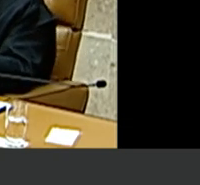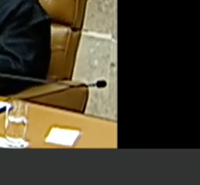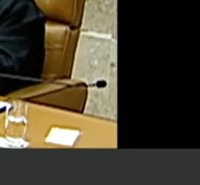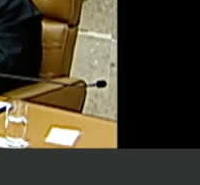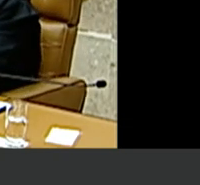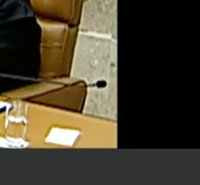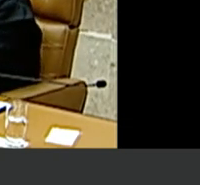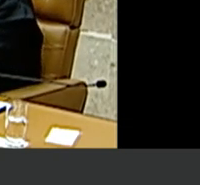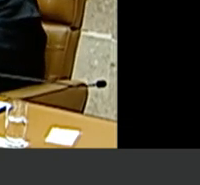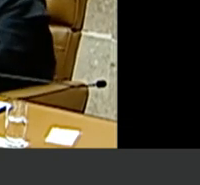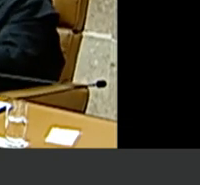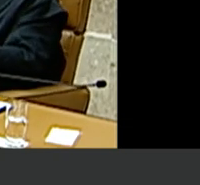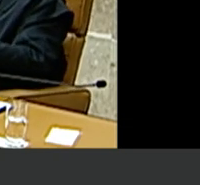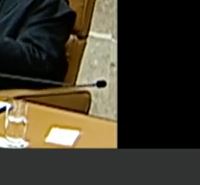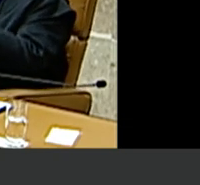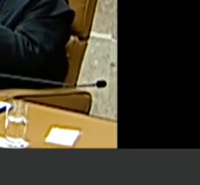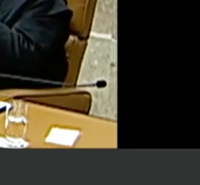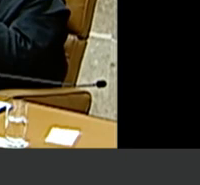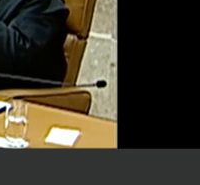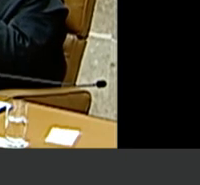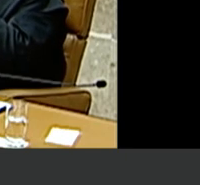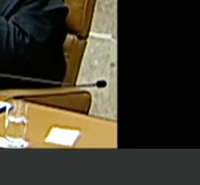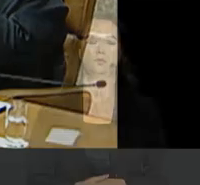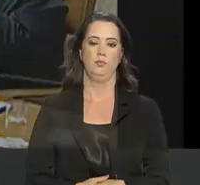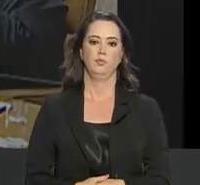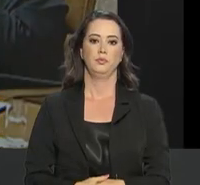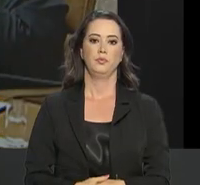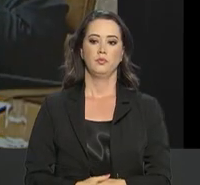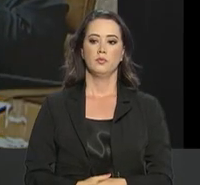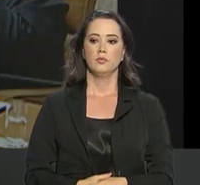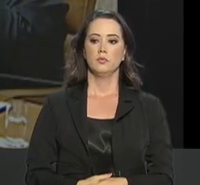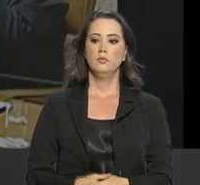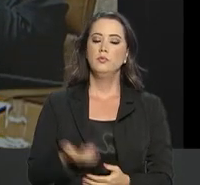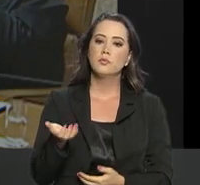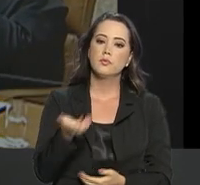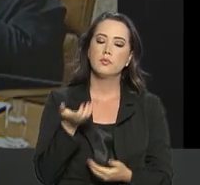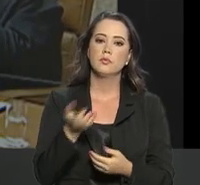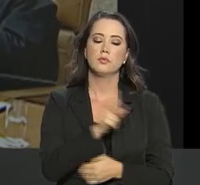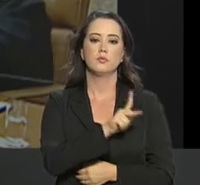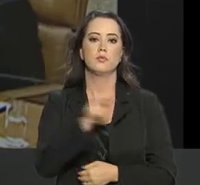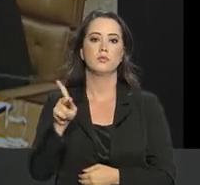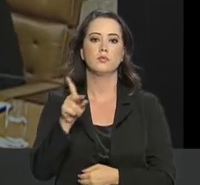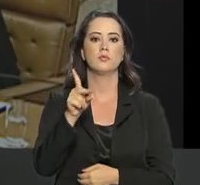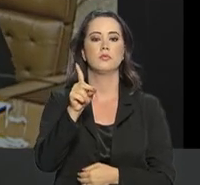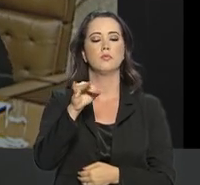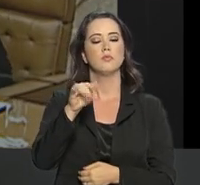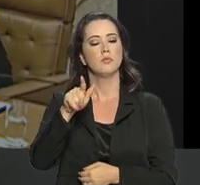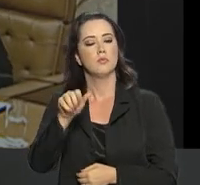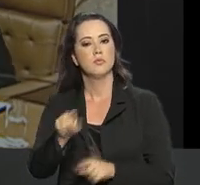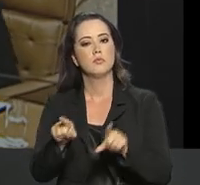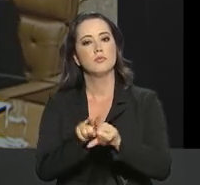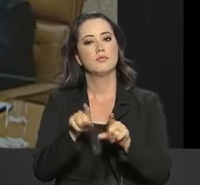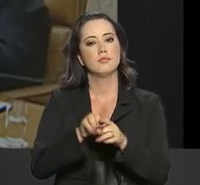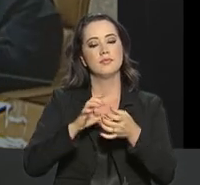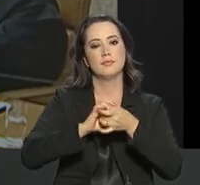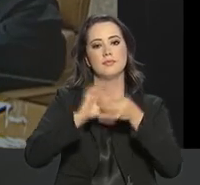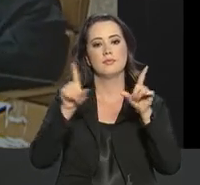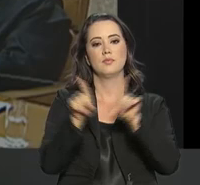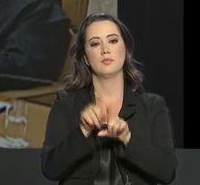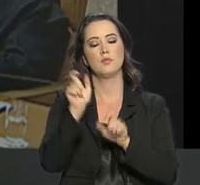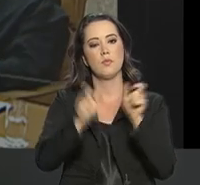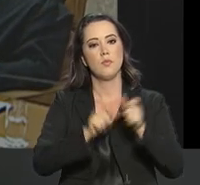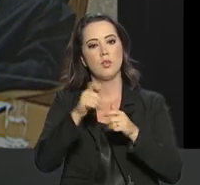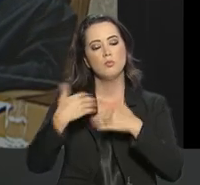agradecendo-a, cumprimentar o senhor presidente Dias Toffoli, tomando a liberdade também, sem embargo,